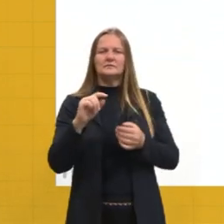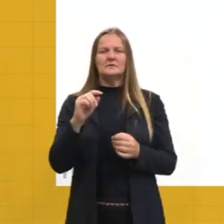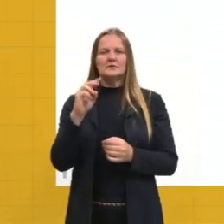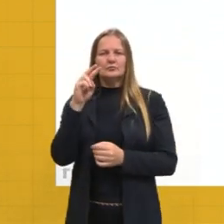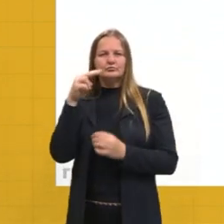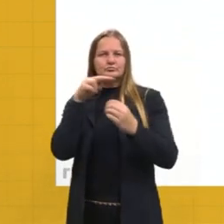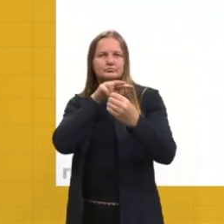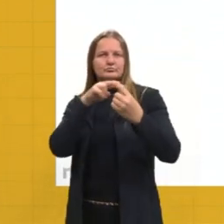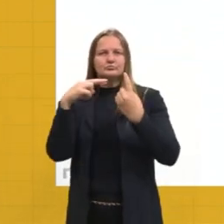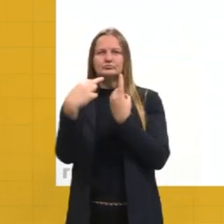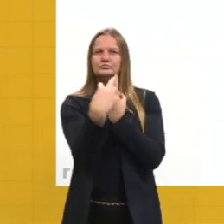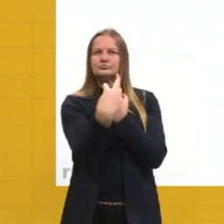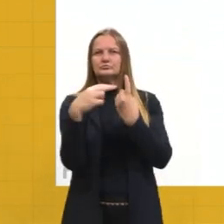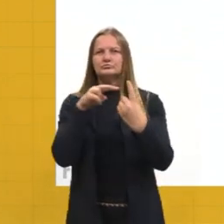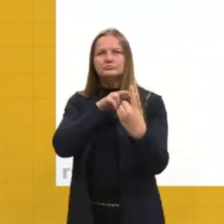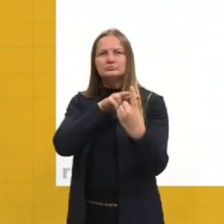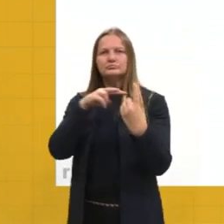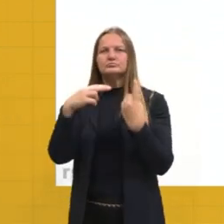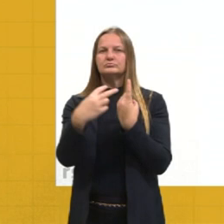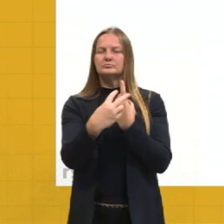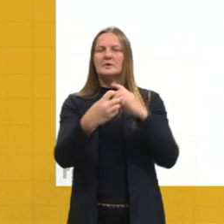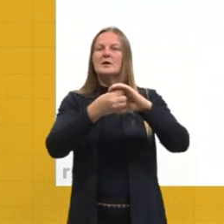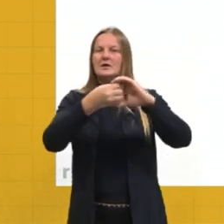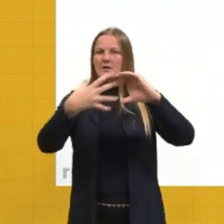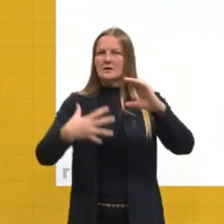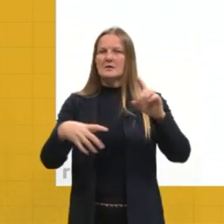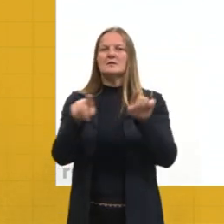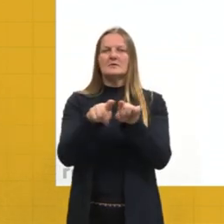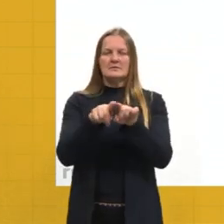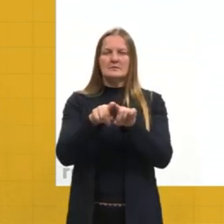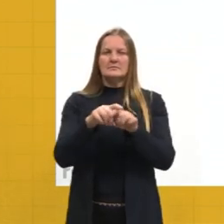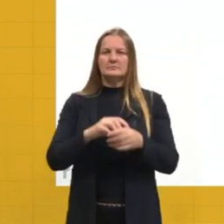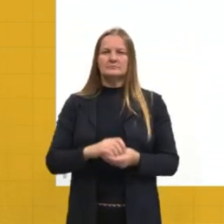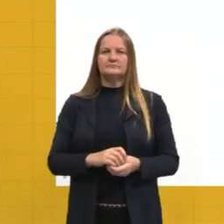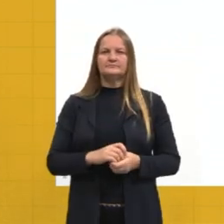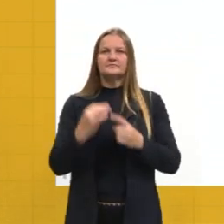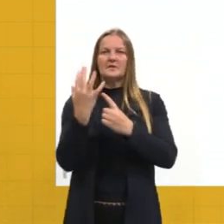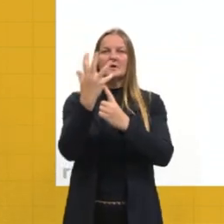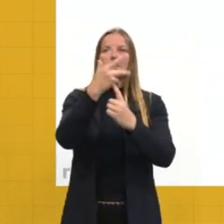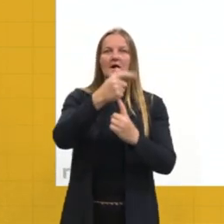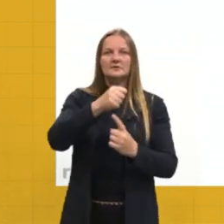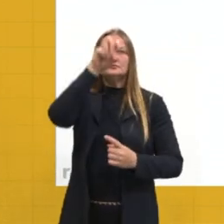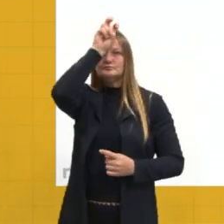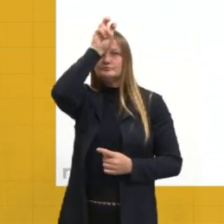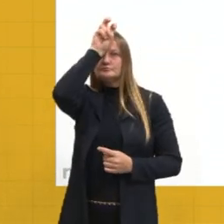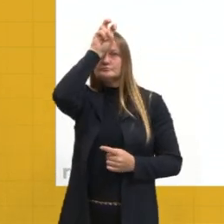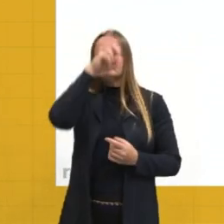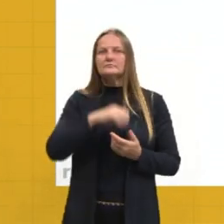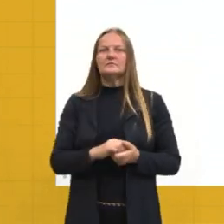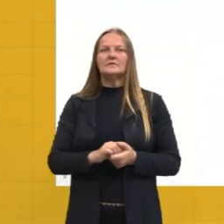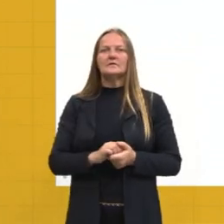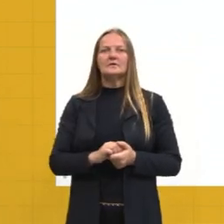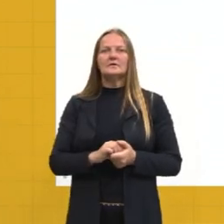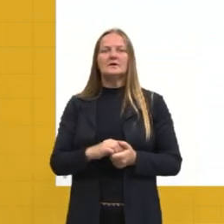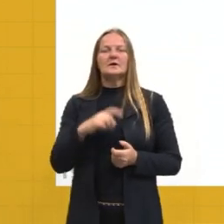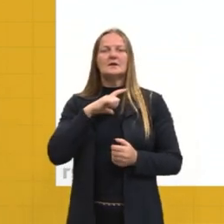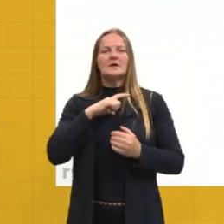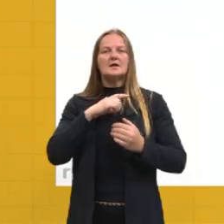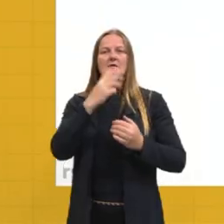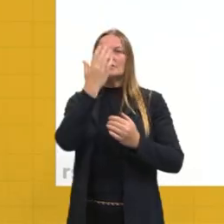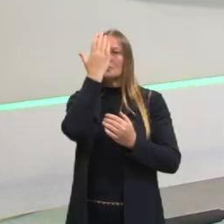e tem uma característica que também que surja aqui na arte do Egito que é a lei da